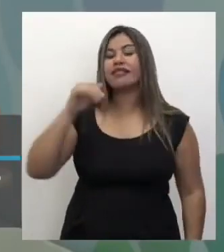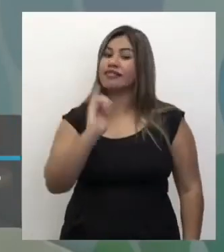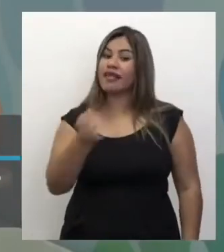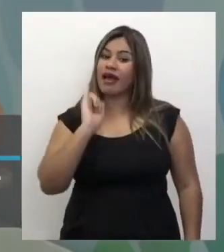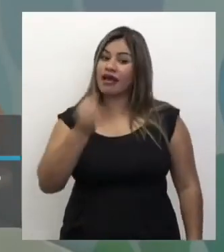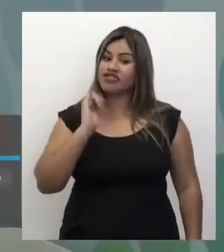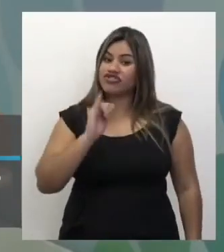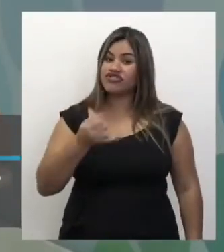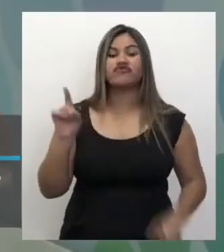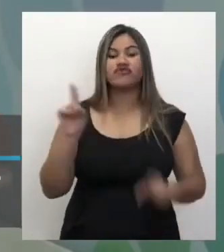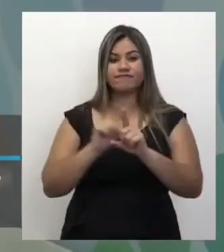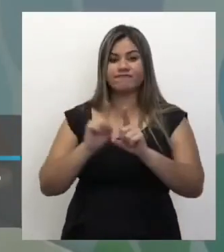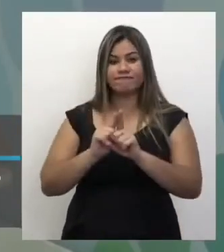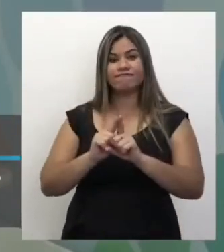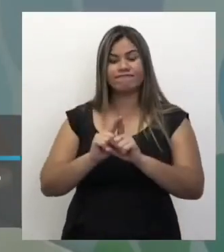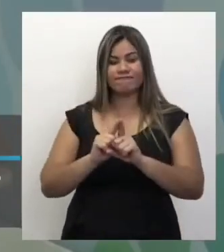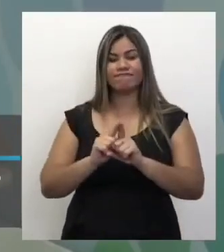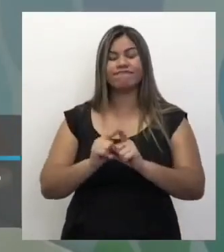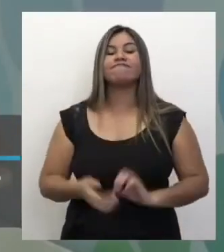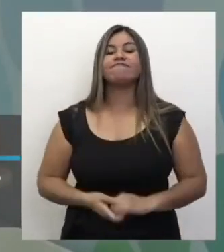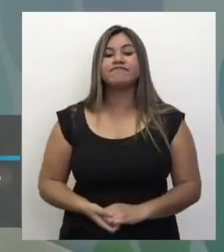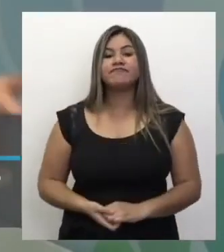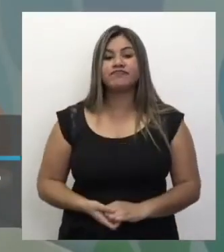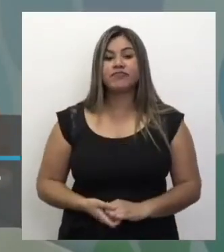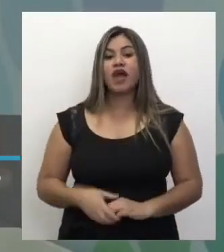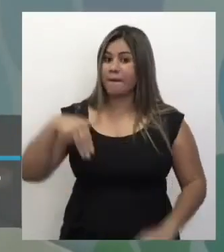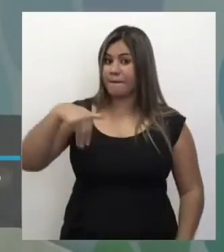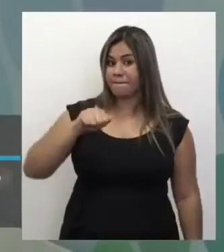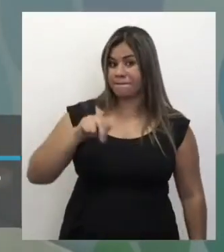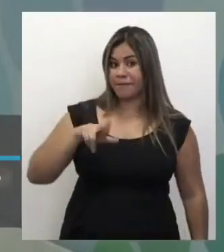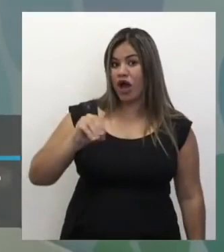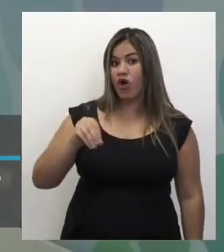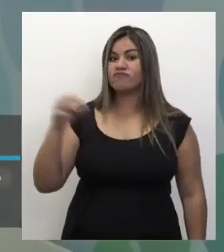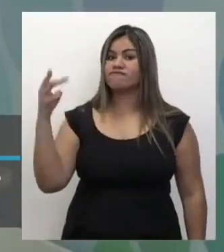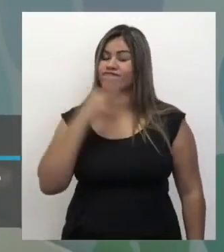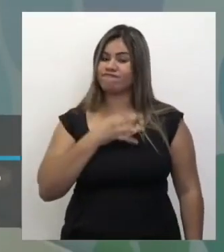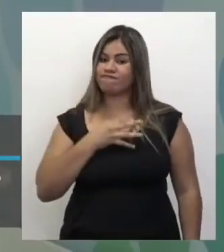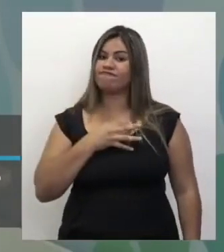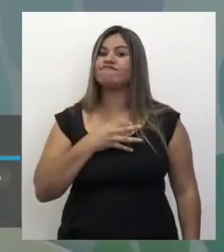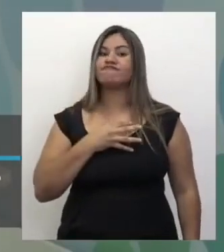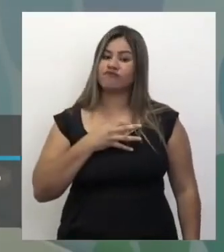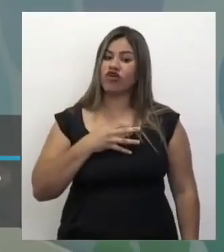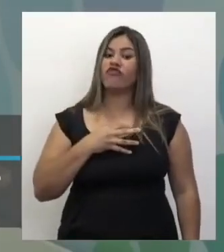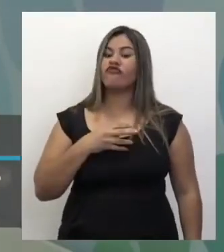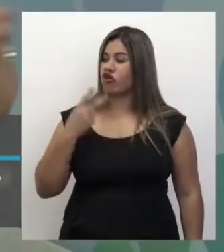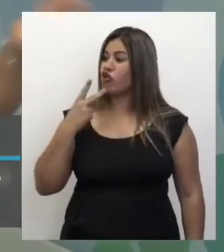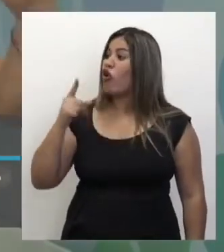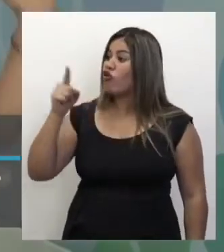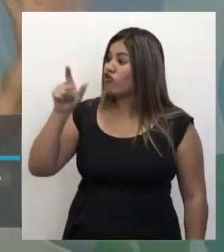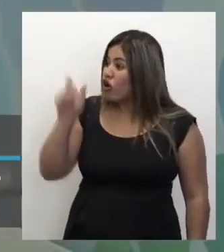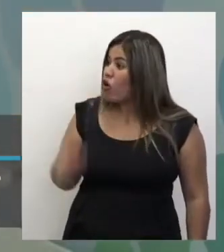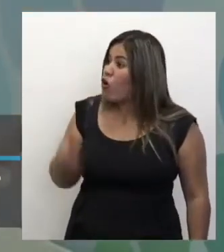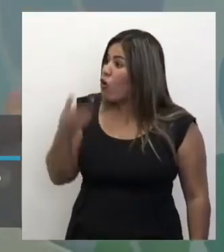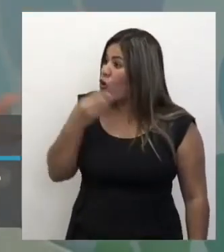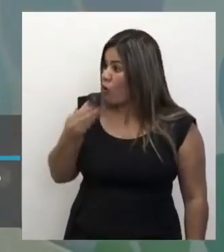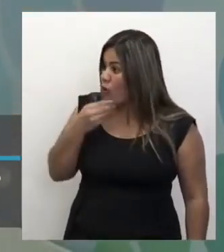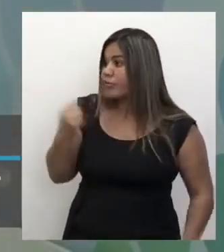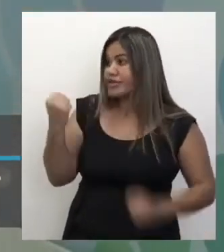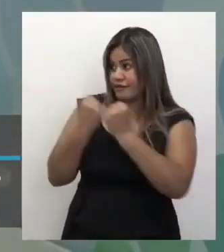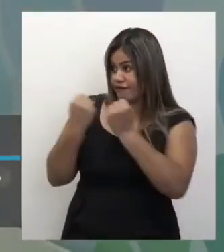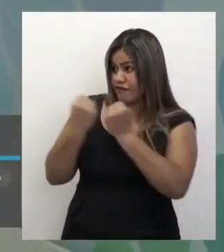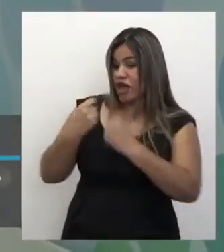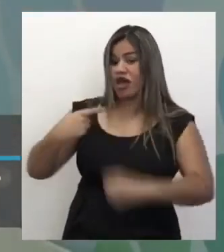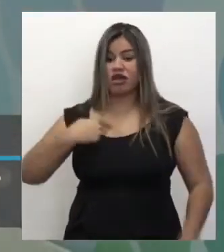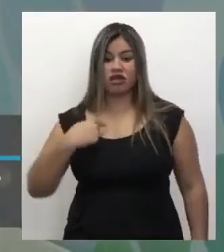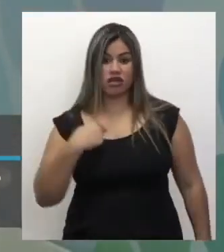quando elas têm essa pegada. Mauro, obviamente, homem, eu falei, Mauro, você vai defender a parte masculina, eu vou ficar com a parte feminina.